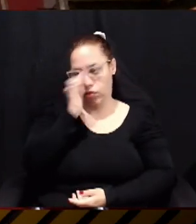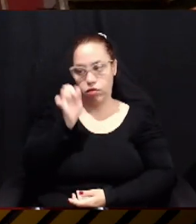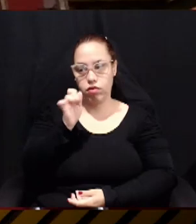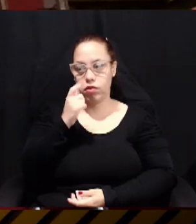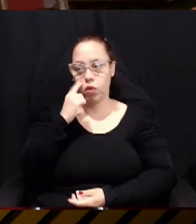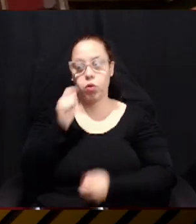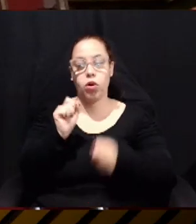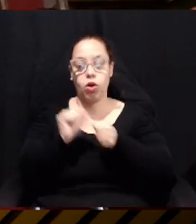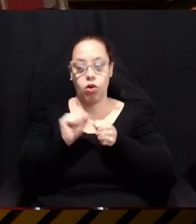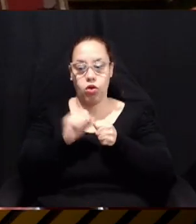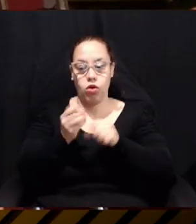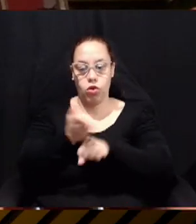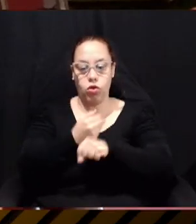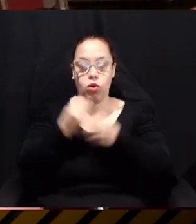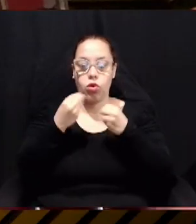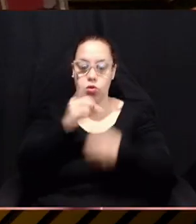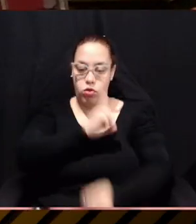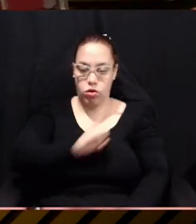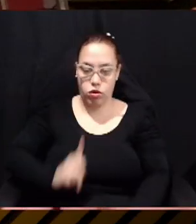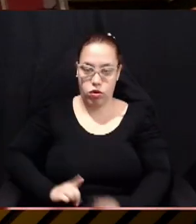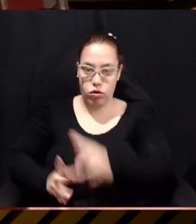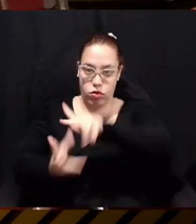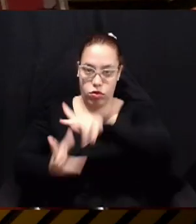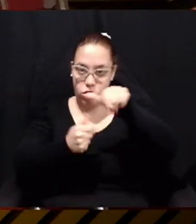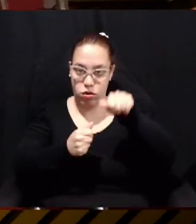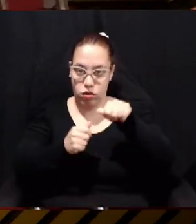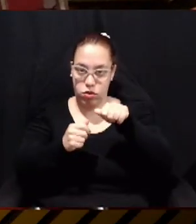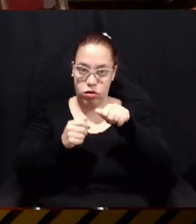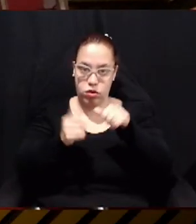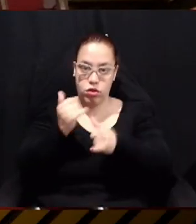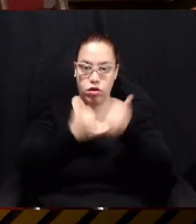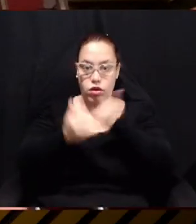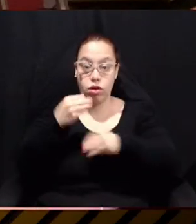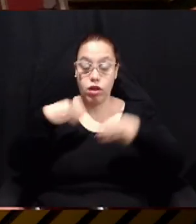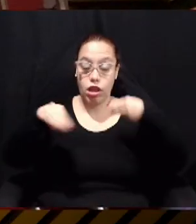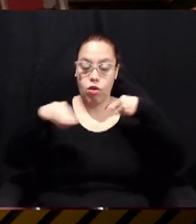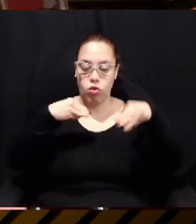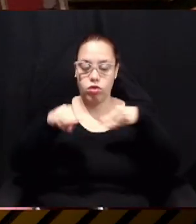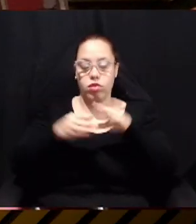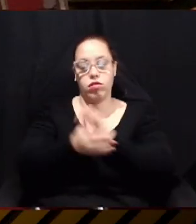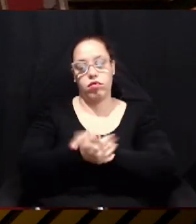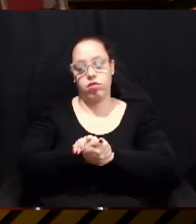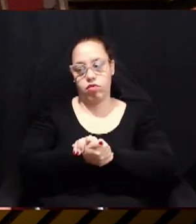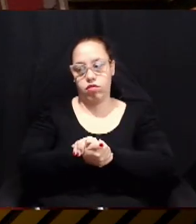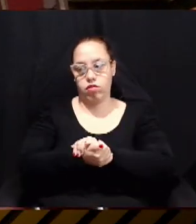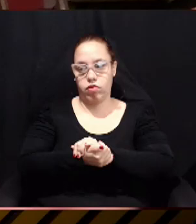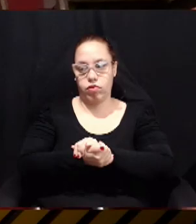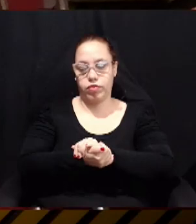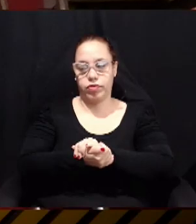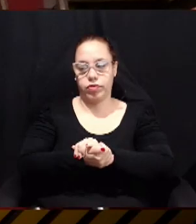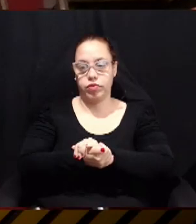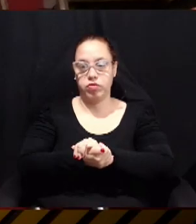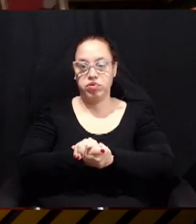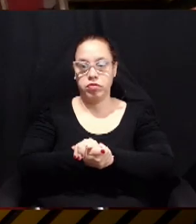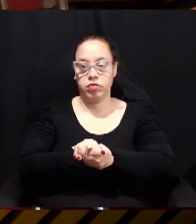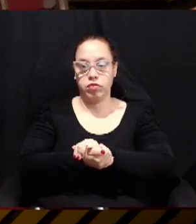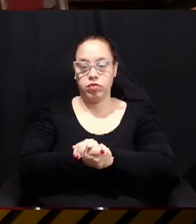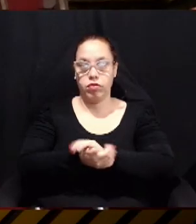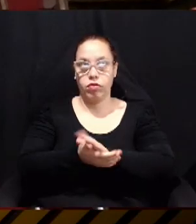como diretor no universo do entretenimento e da música, né? Que no caso era mais também uma ferramenta ali na